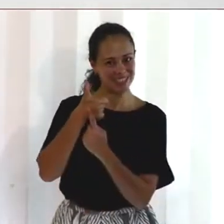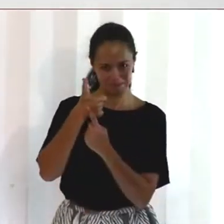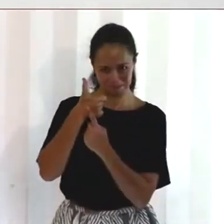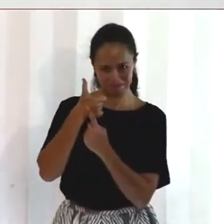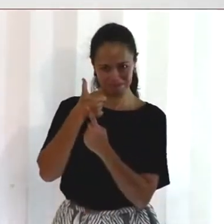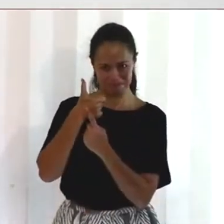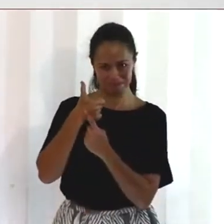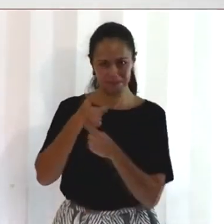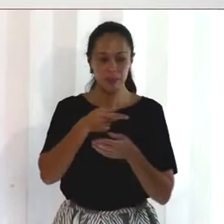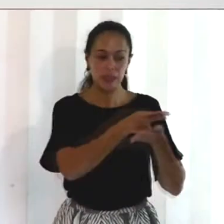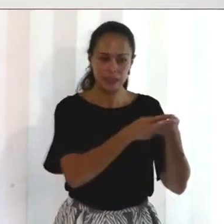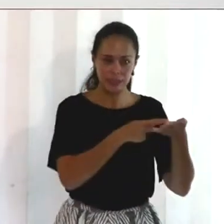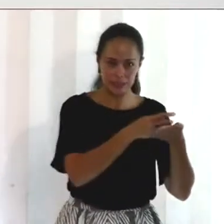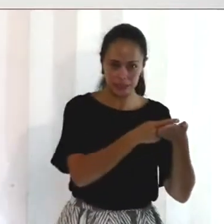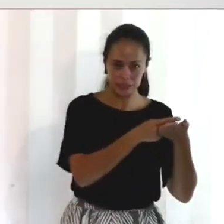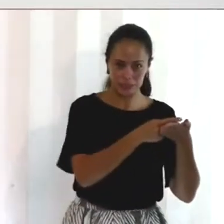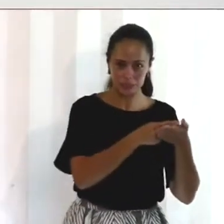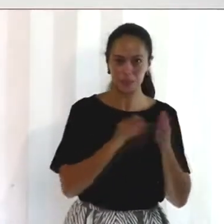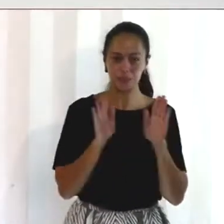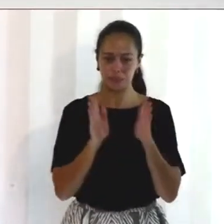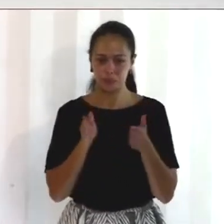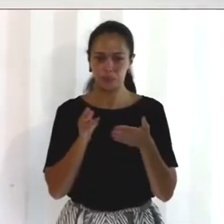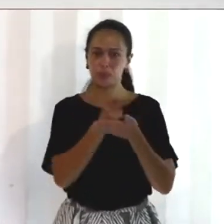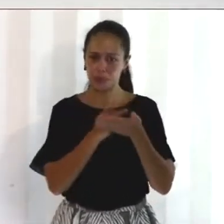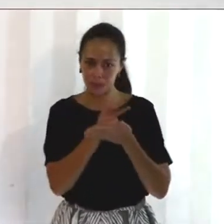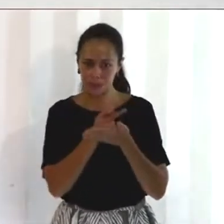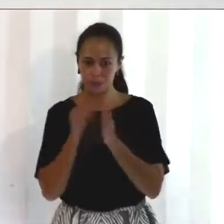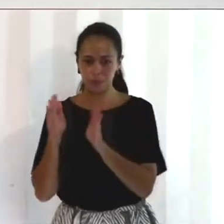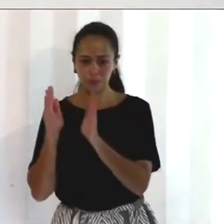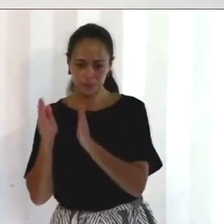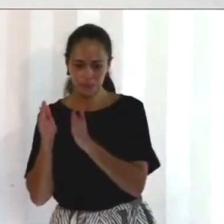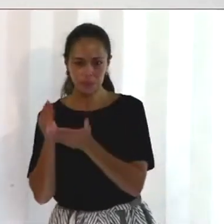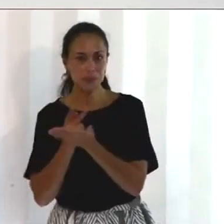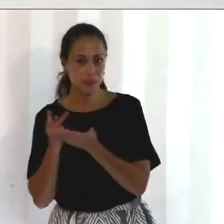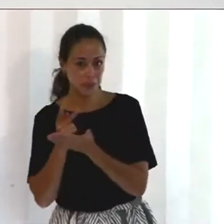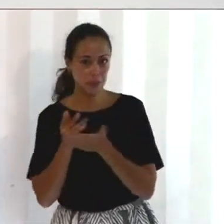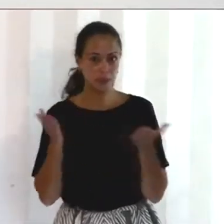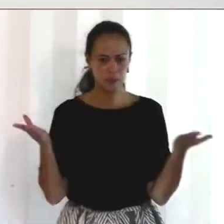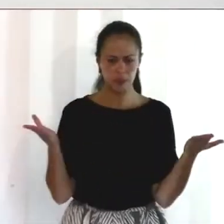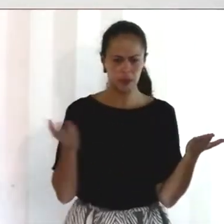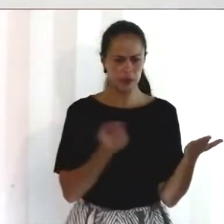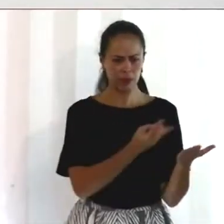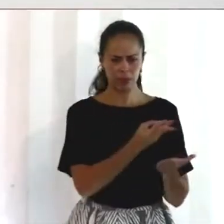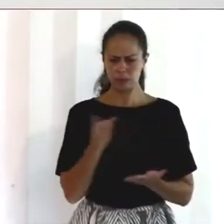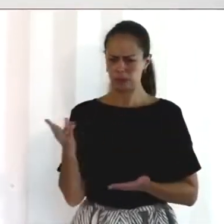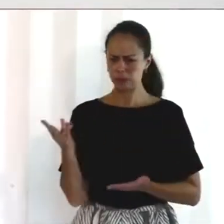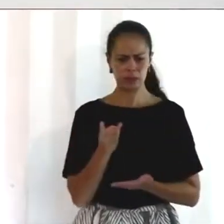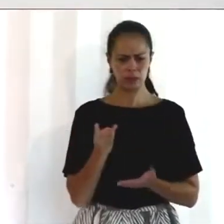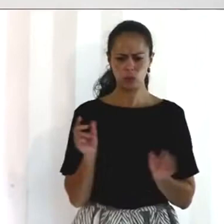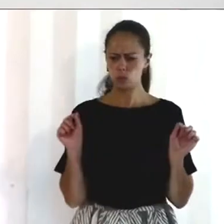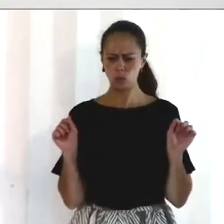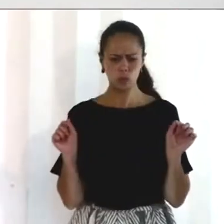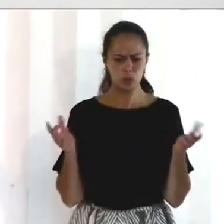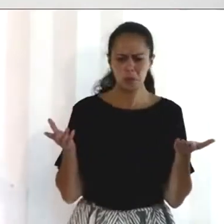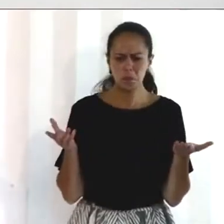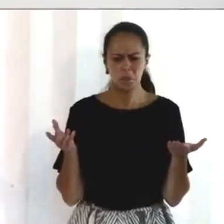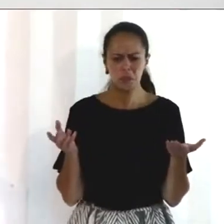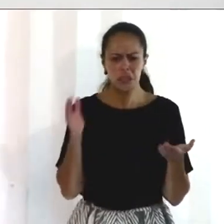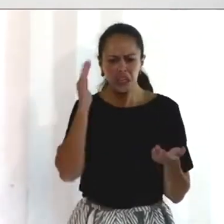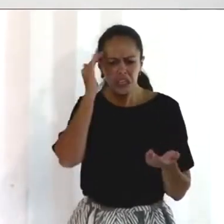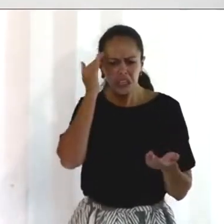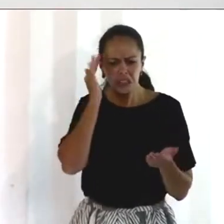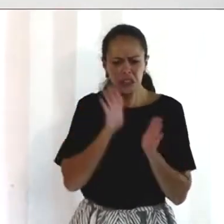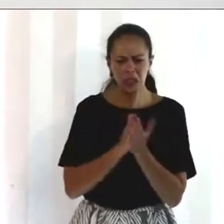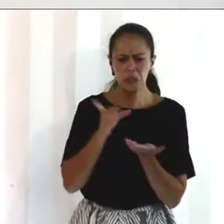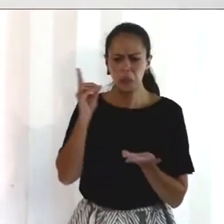positivo? Estes três desenhos. O que estes três desenhos, crianças, podem ajudar vocês a compreender esta